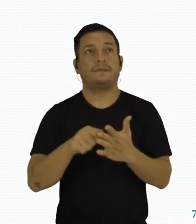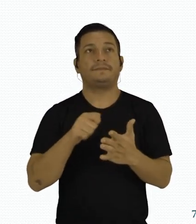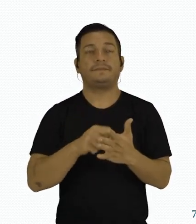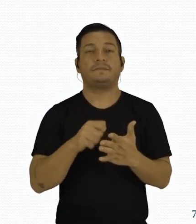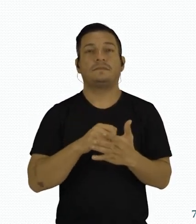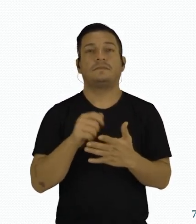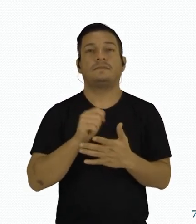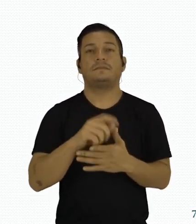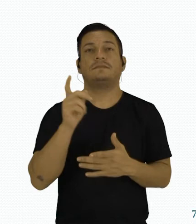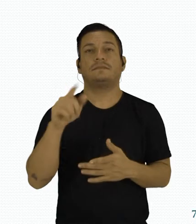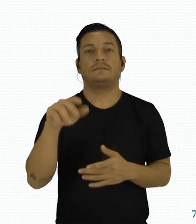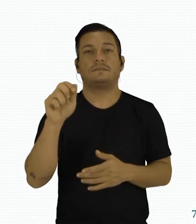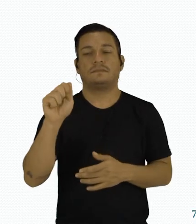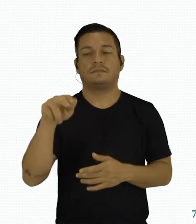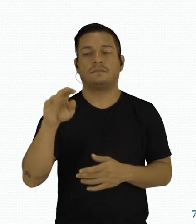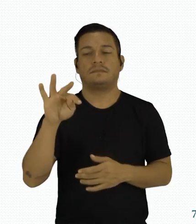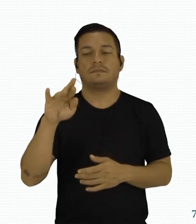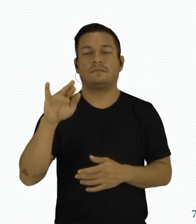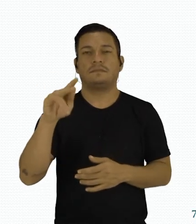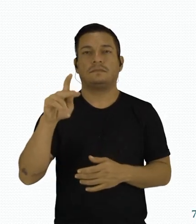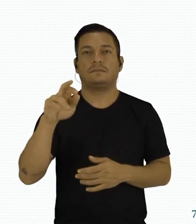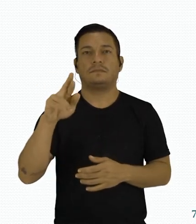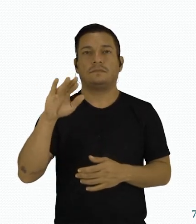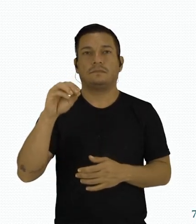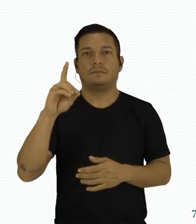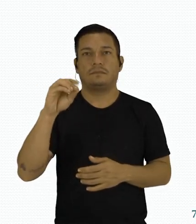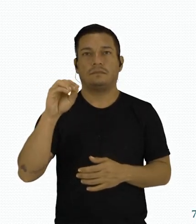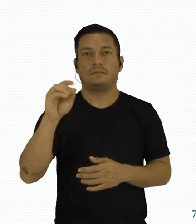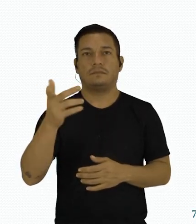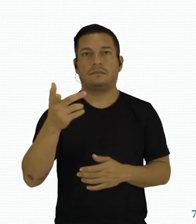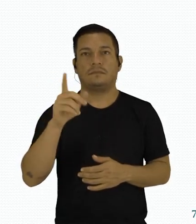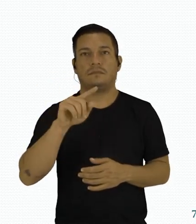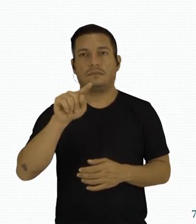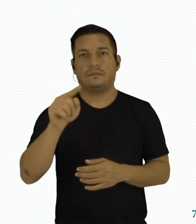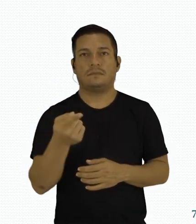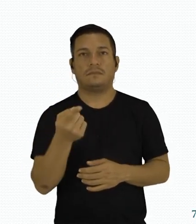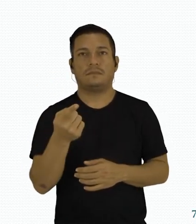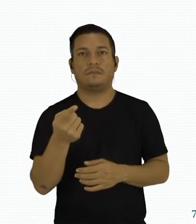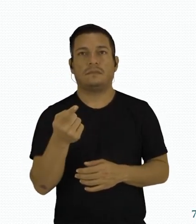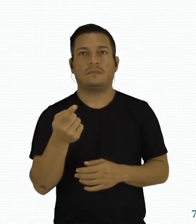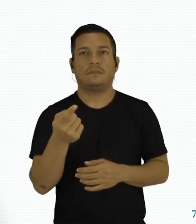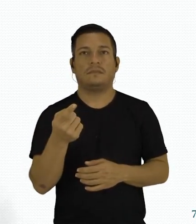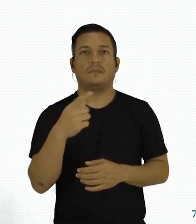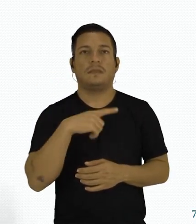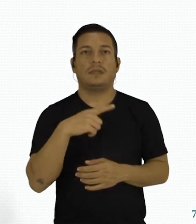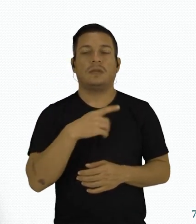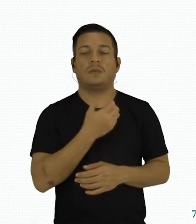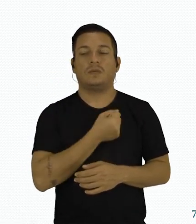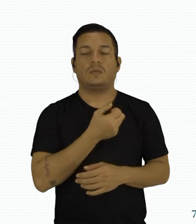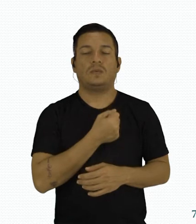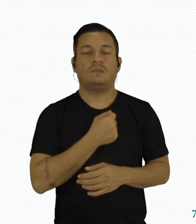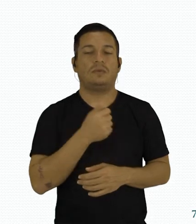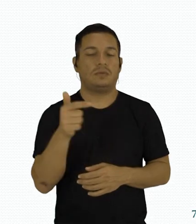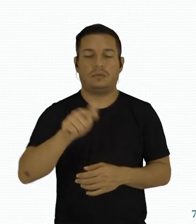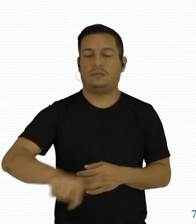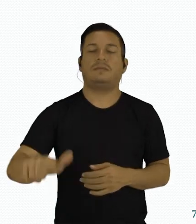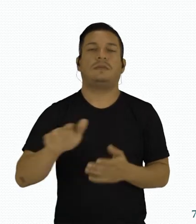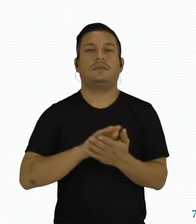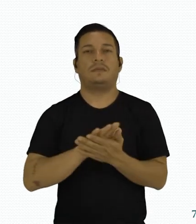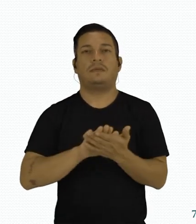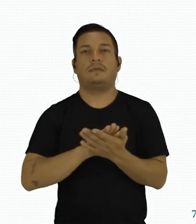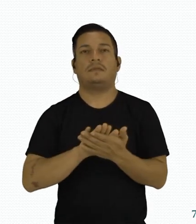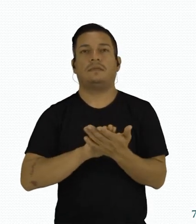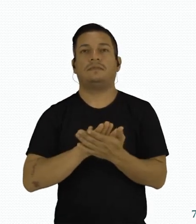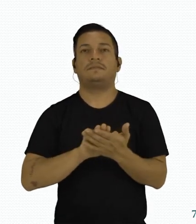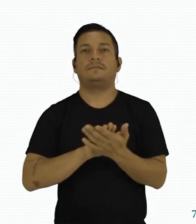o anteperíodo, ou seja, coloquei duas ali, perdão, entre a vírgula e o período existe um número que não se repete,